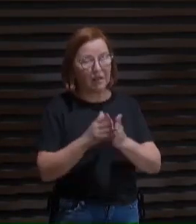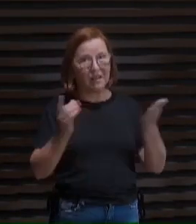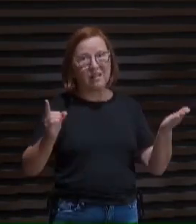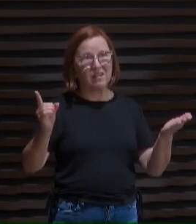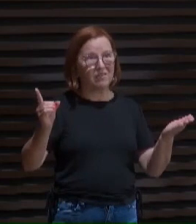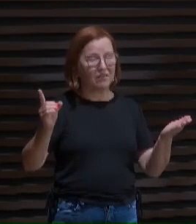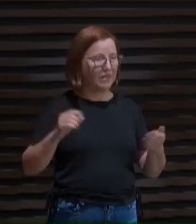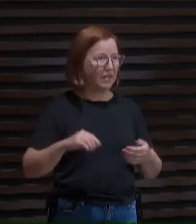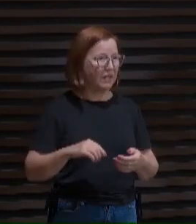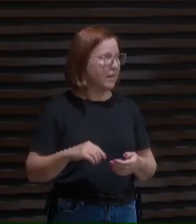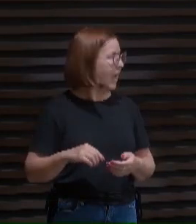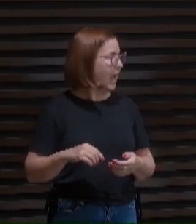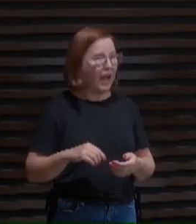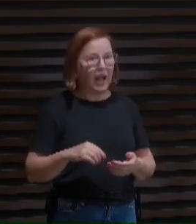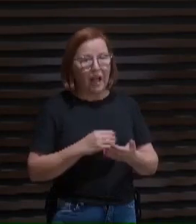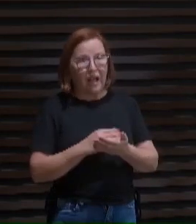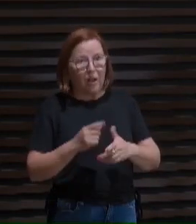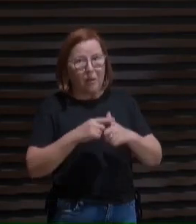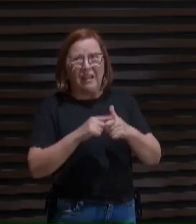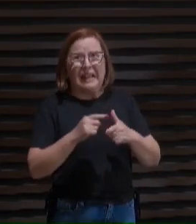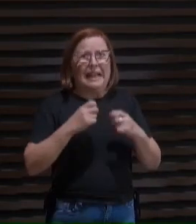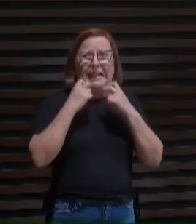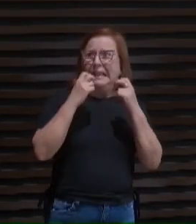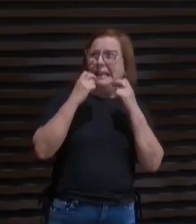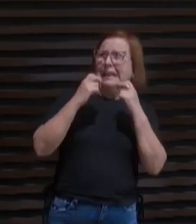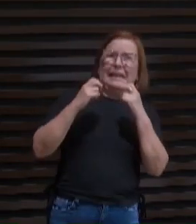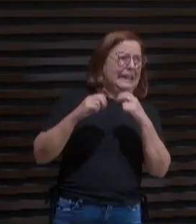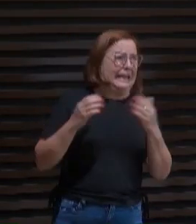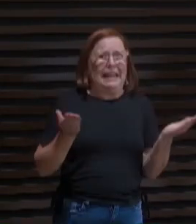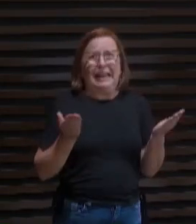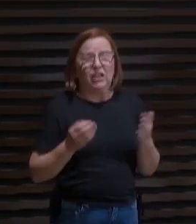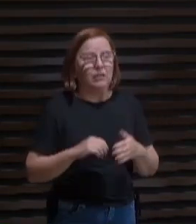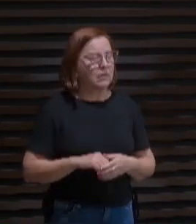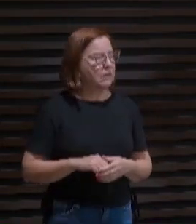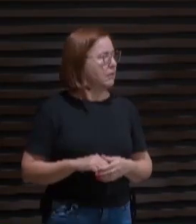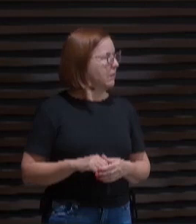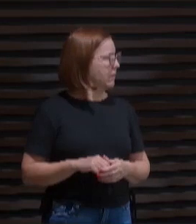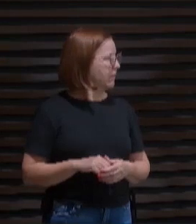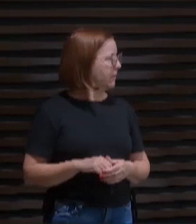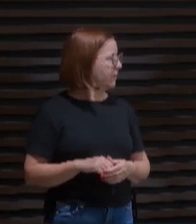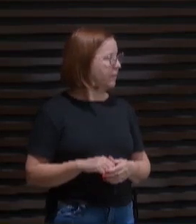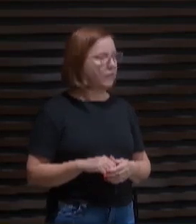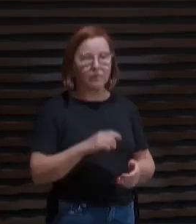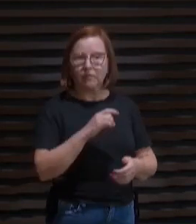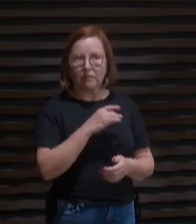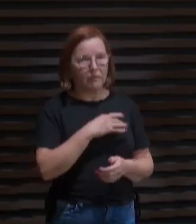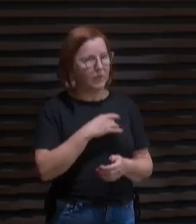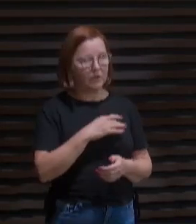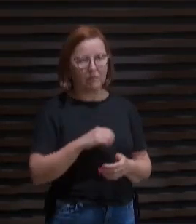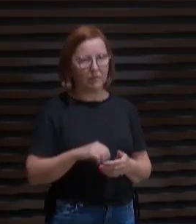me suicidar. O que eu vou fazer da minha vida? O Senhor está no controle. Não temais, nem